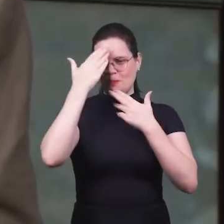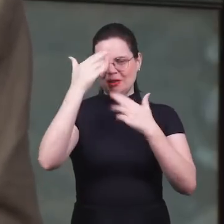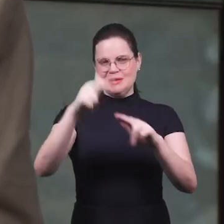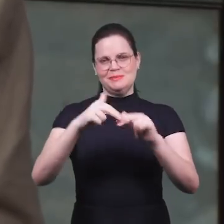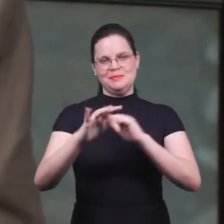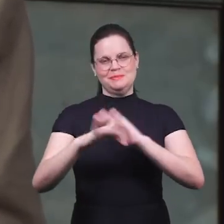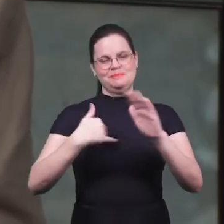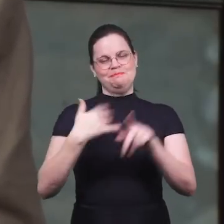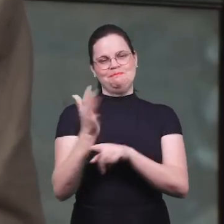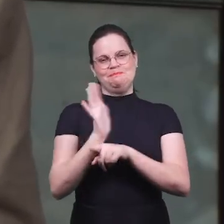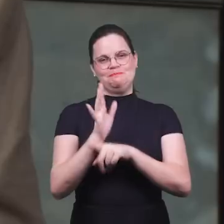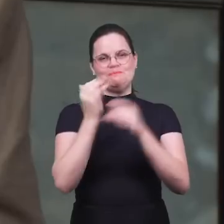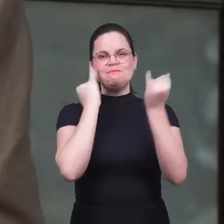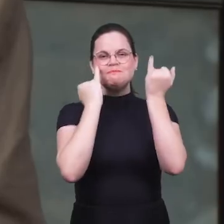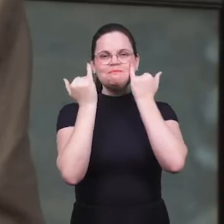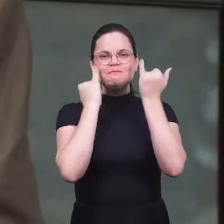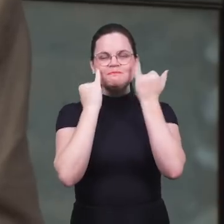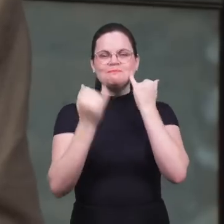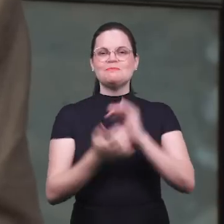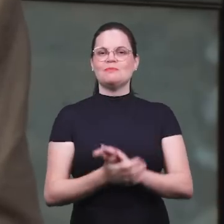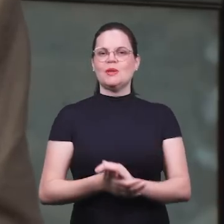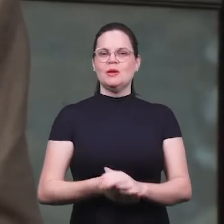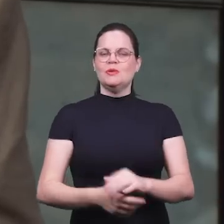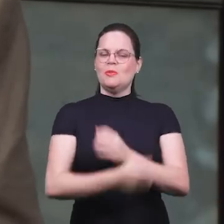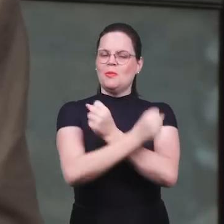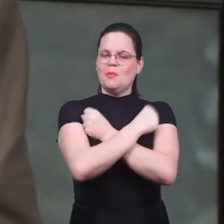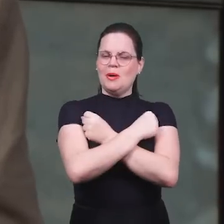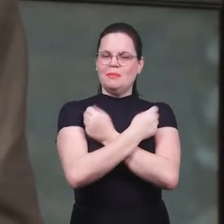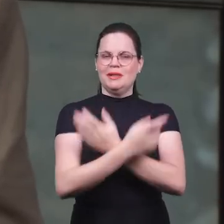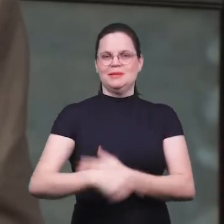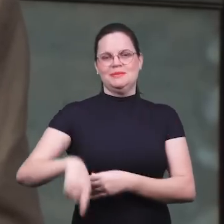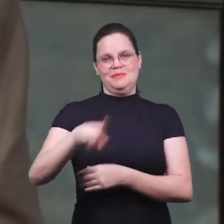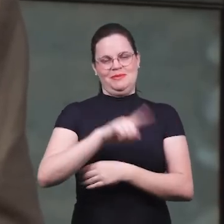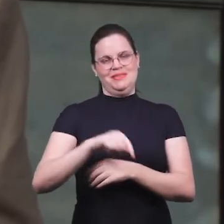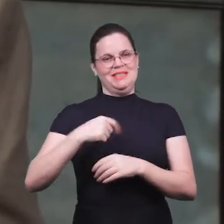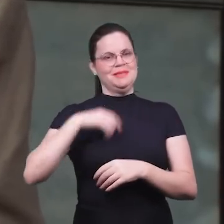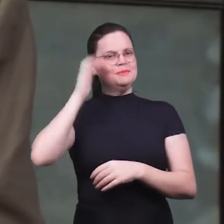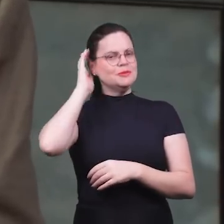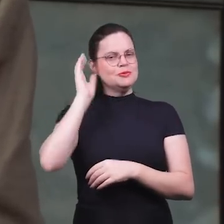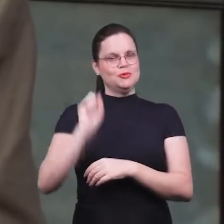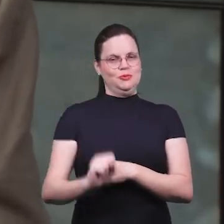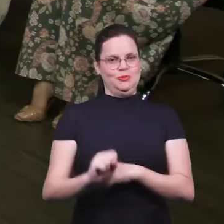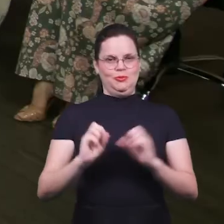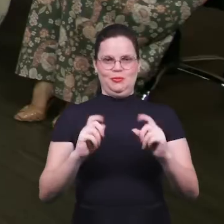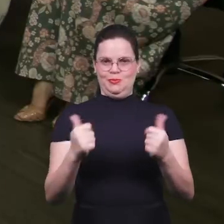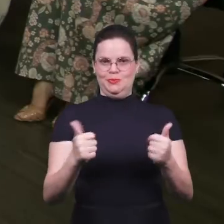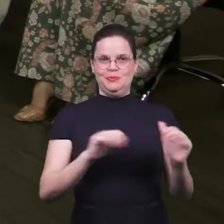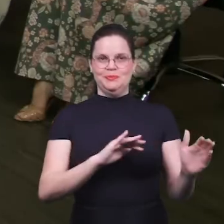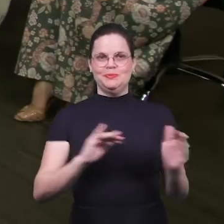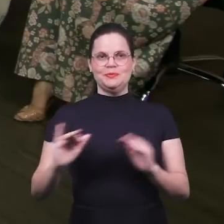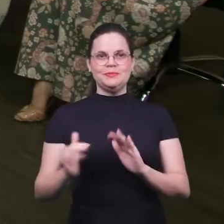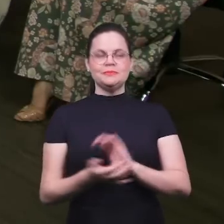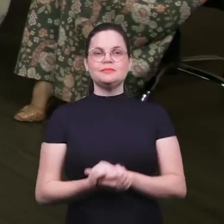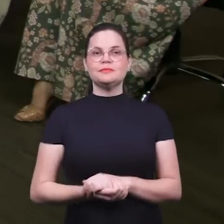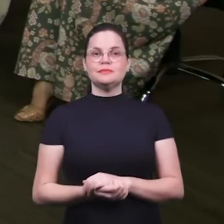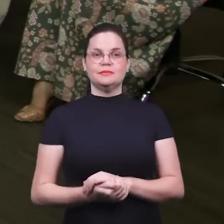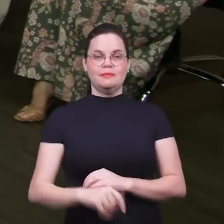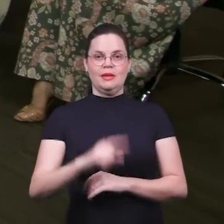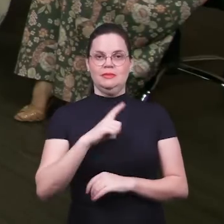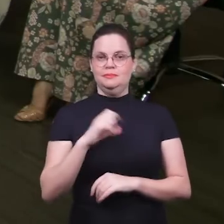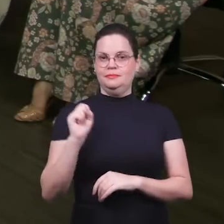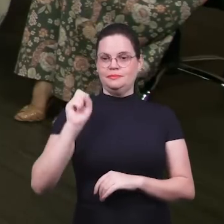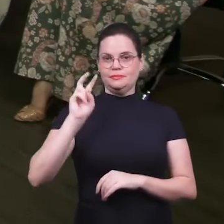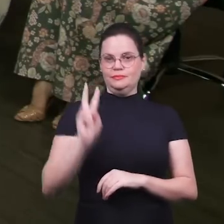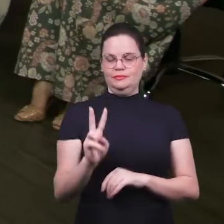participação. Um grande abraço aos nossos irmãos do Mato Grosso, Campo Grande, Mato Grosso do Sul, tá bom? Léo, há 2 aspectos